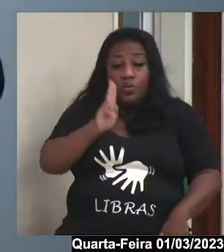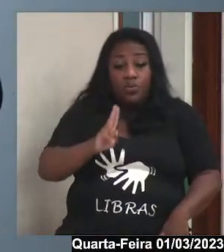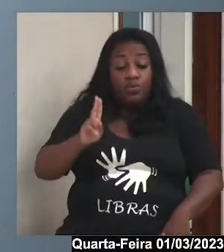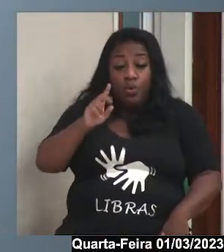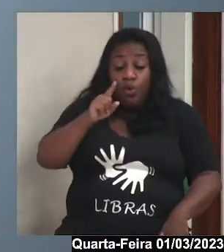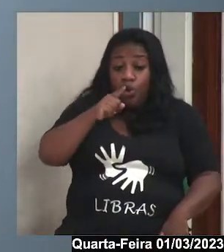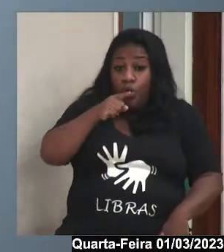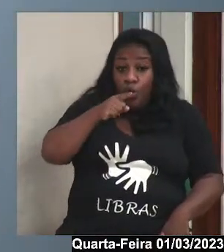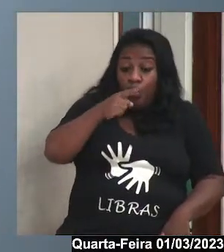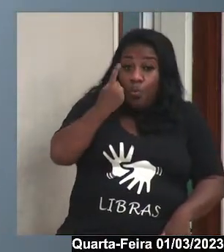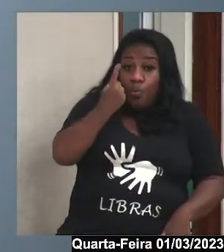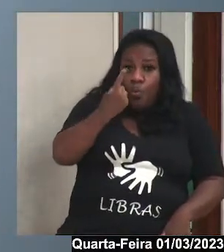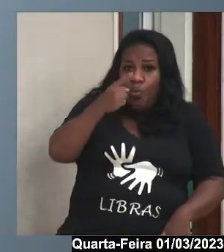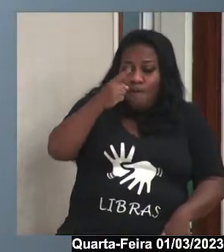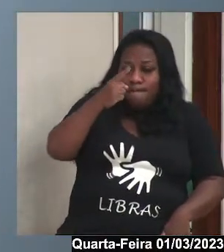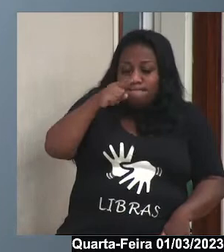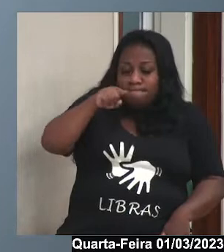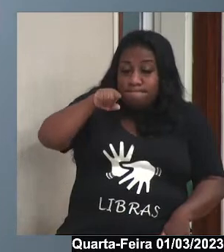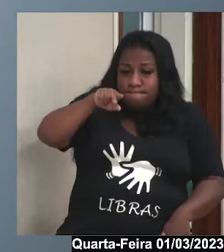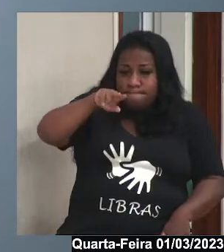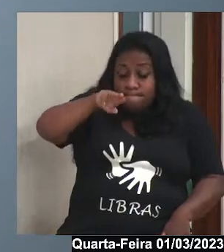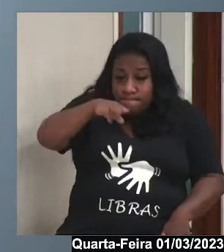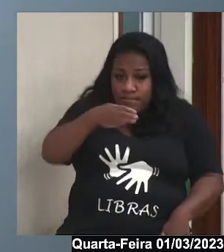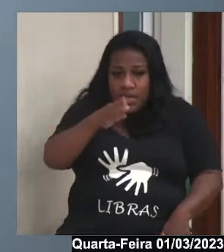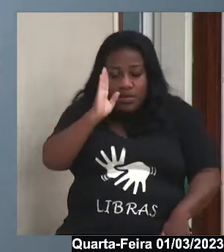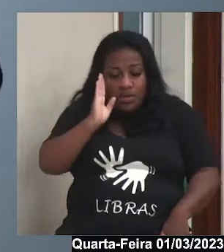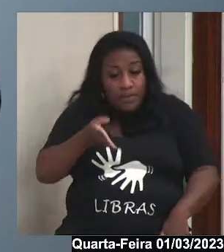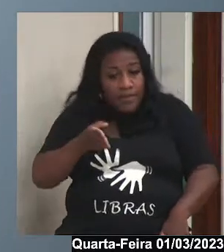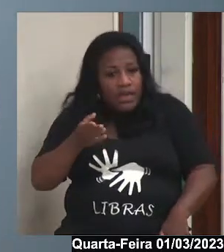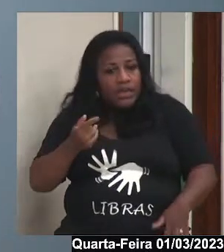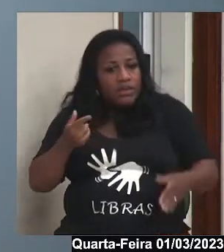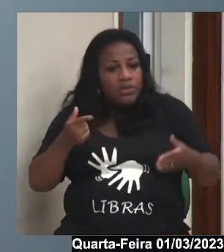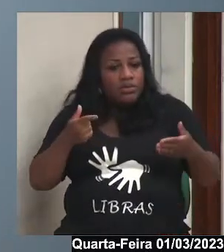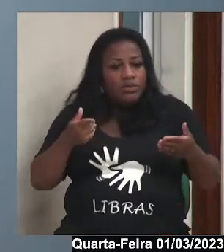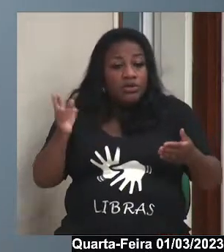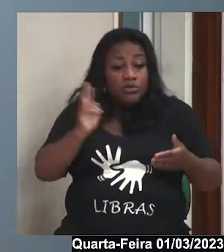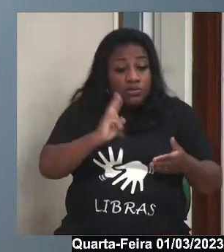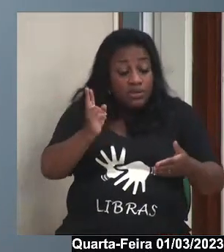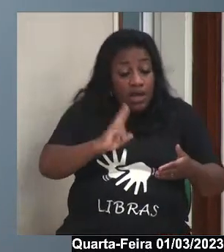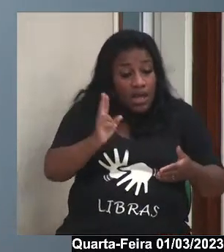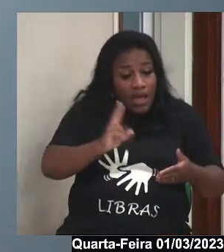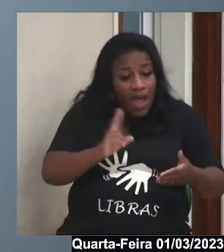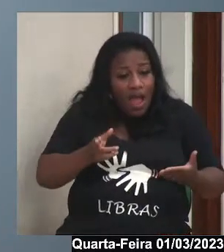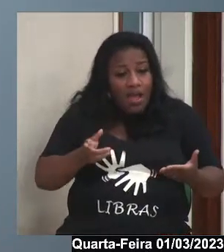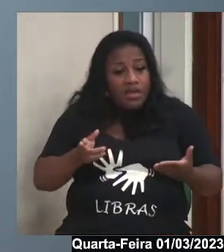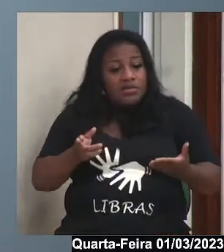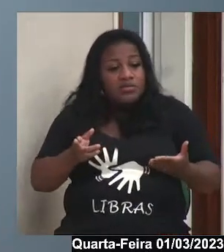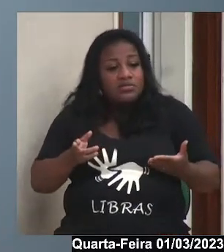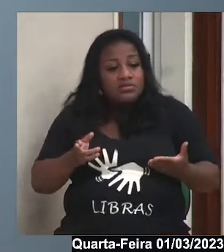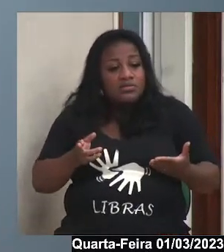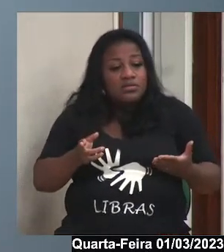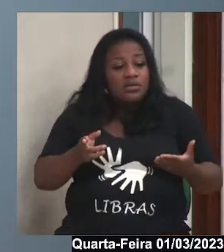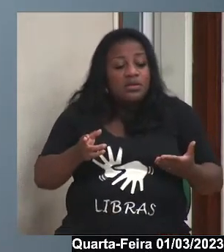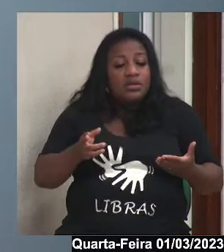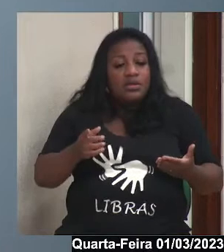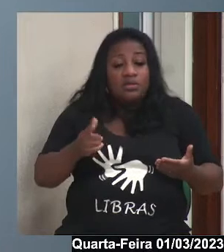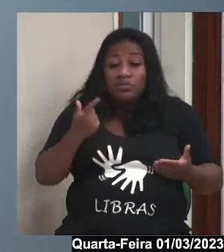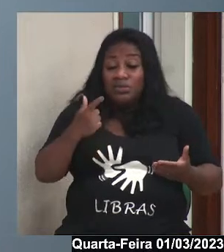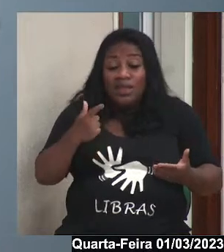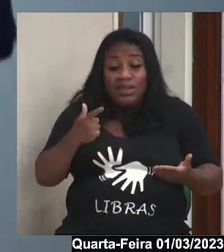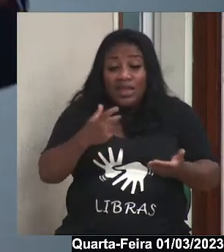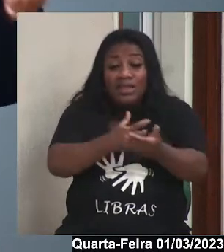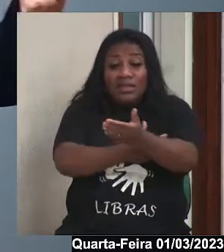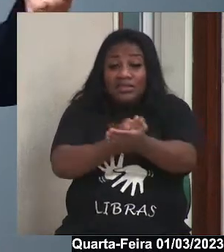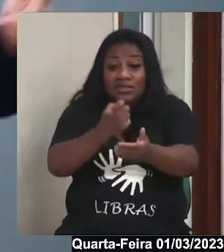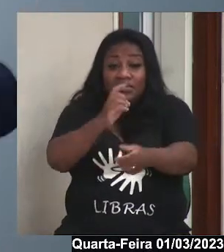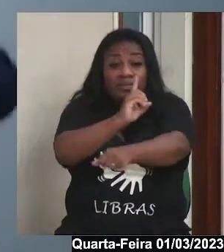de R$1,5 milhão que dava para pagar médico, enfermeiro, dava para comprar fralda, dava para comprar kit diabetes, o